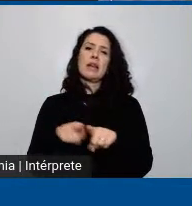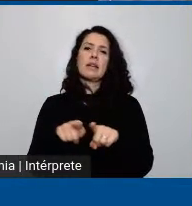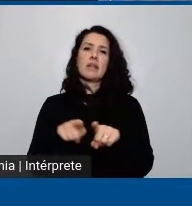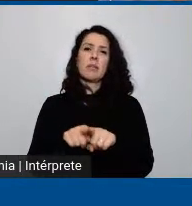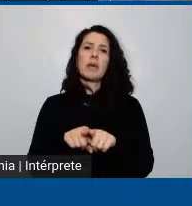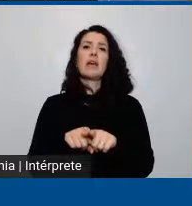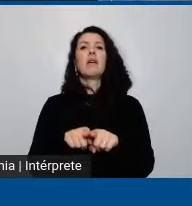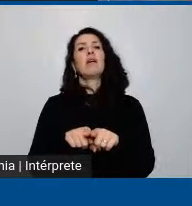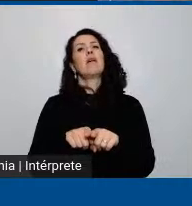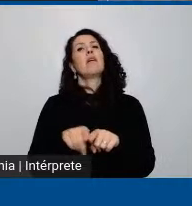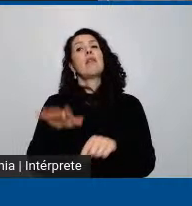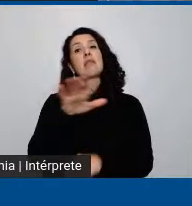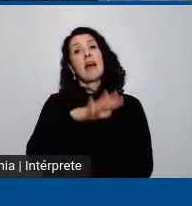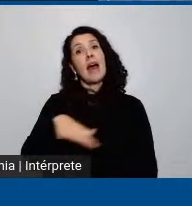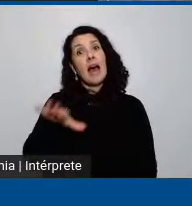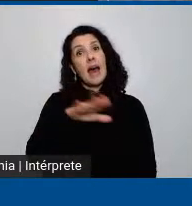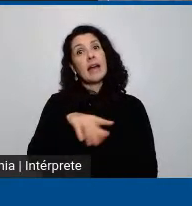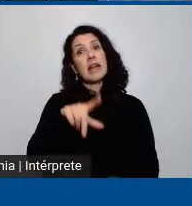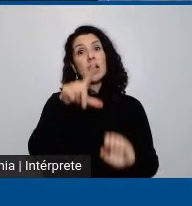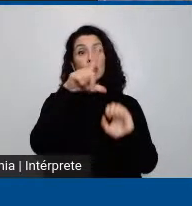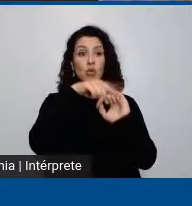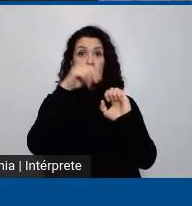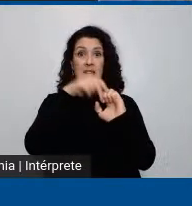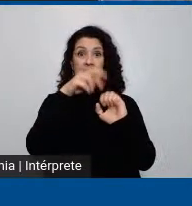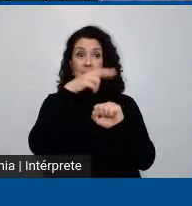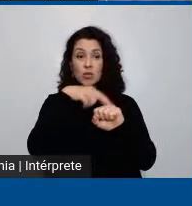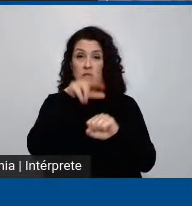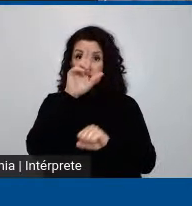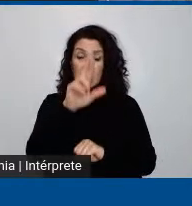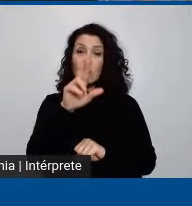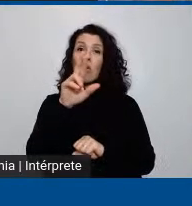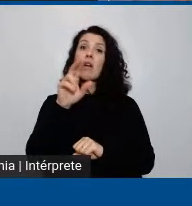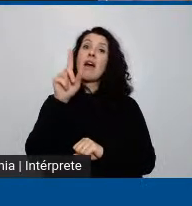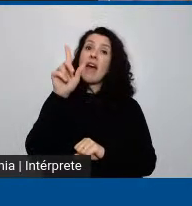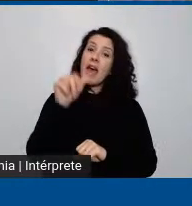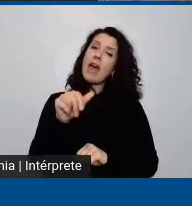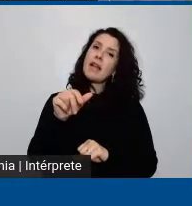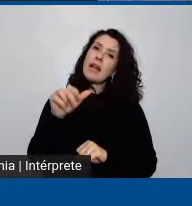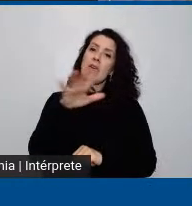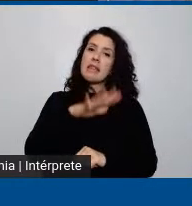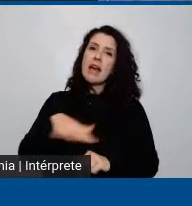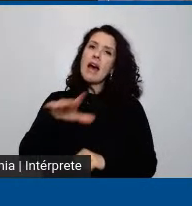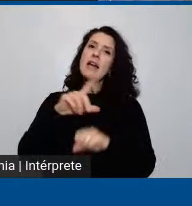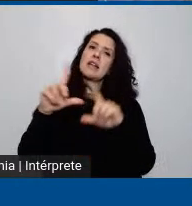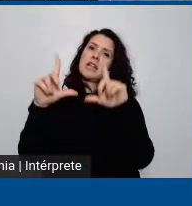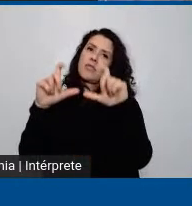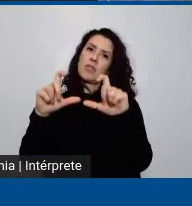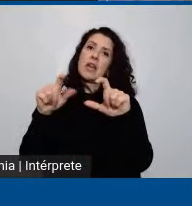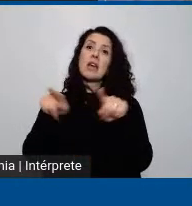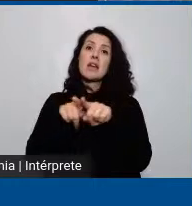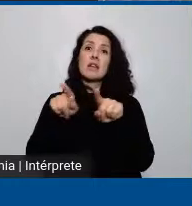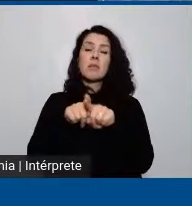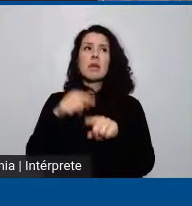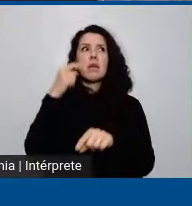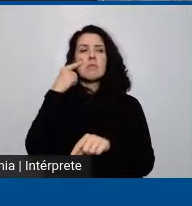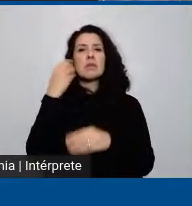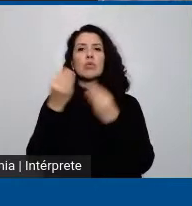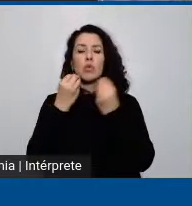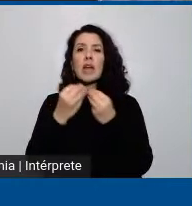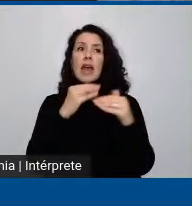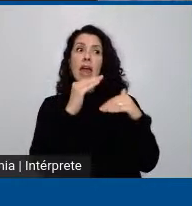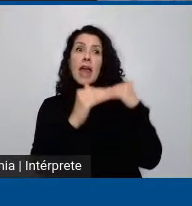como um empresário da fotografia, como, na verdade, alguém muito envolvido com as grandes transformações que a